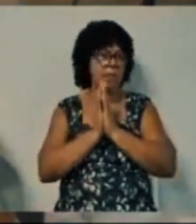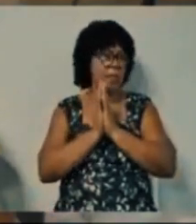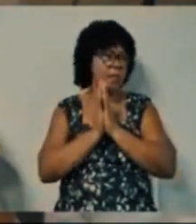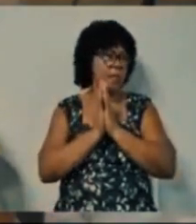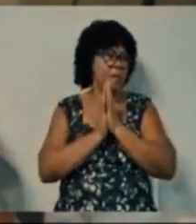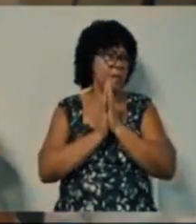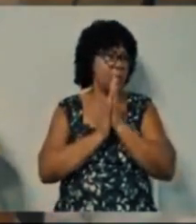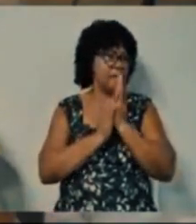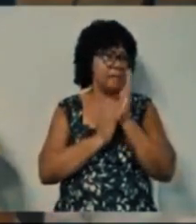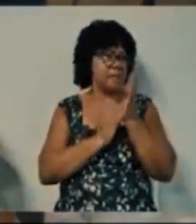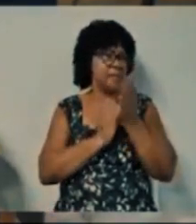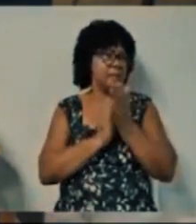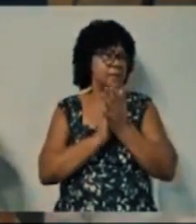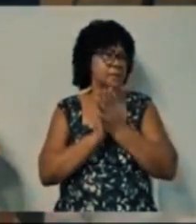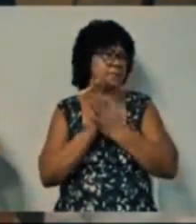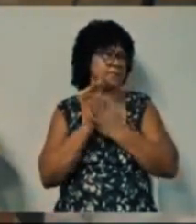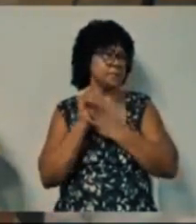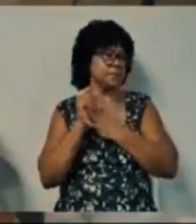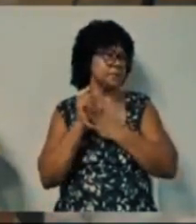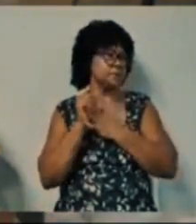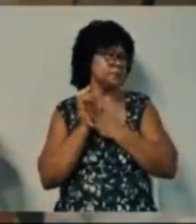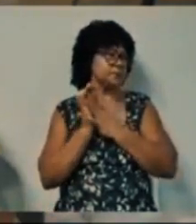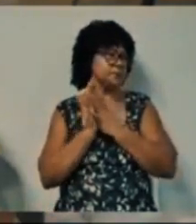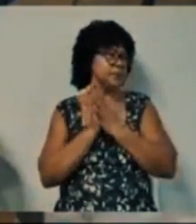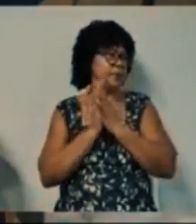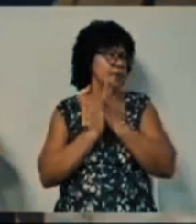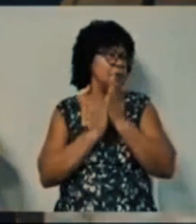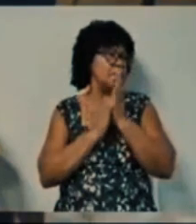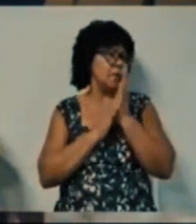também. Aleluia.